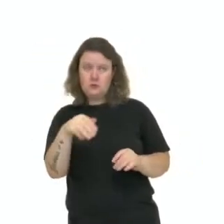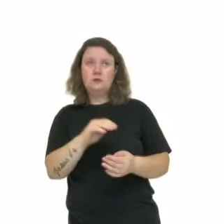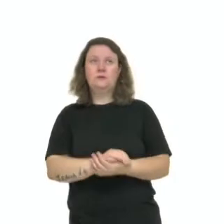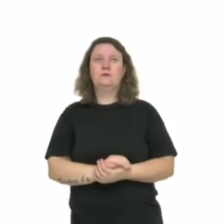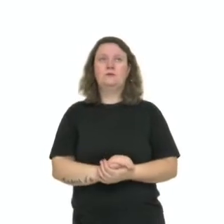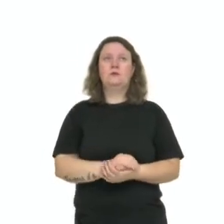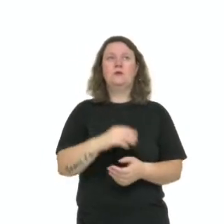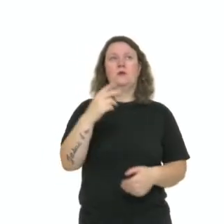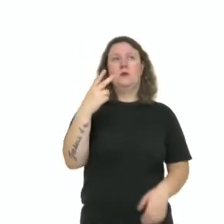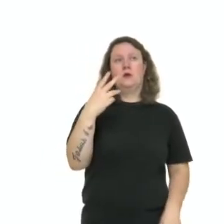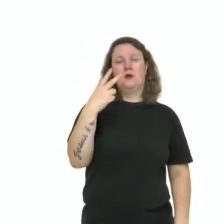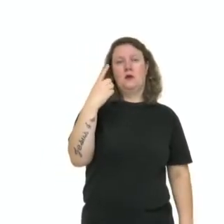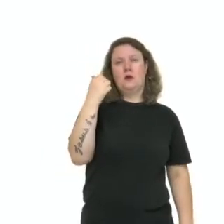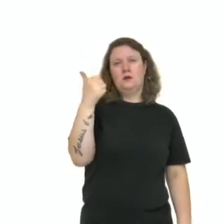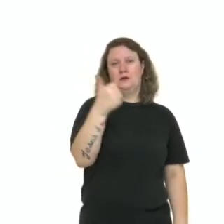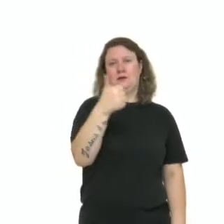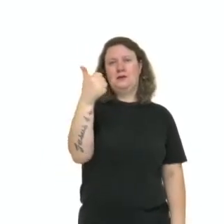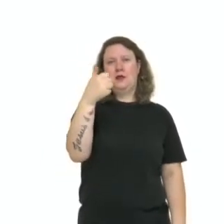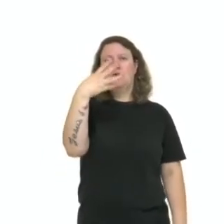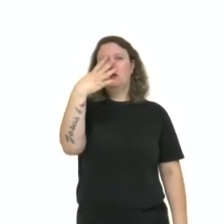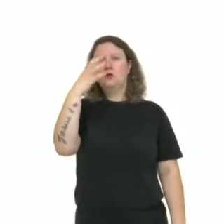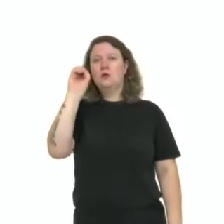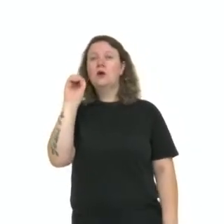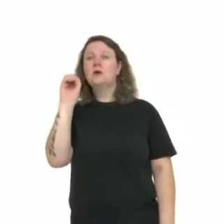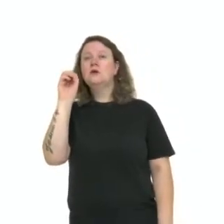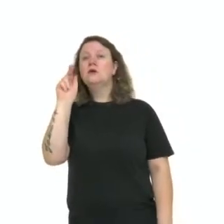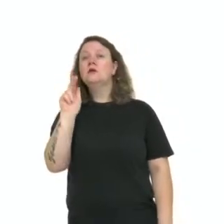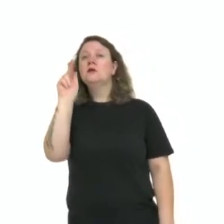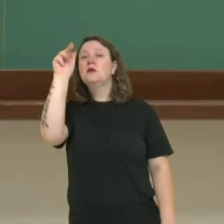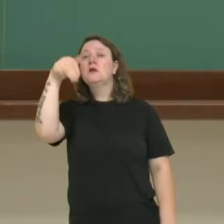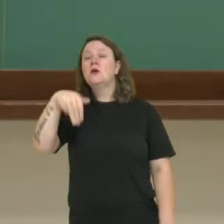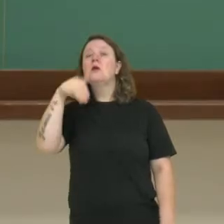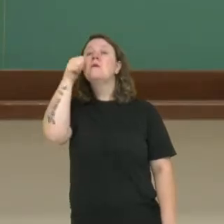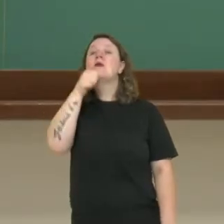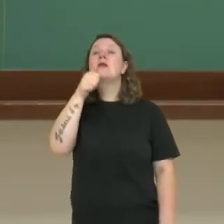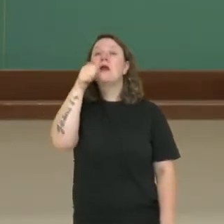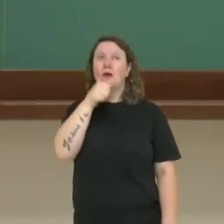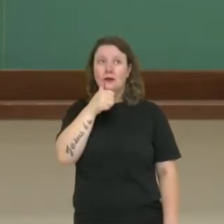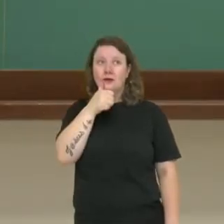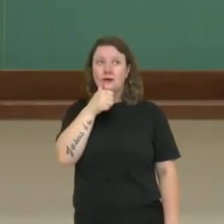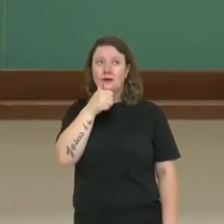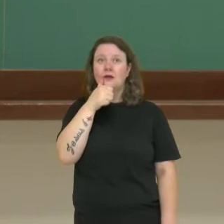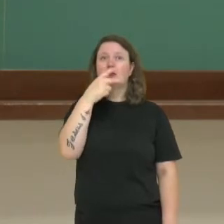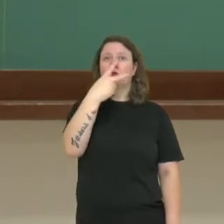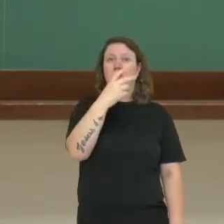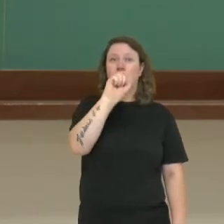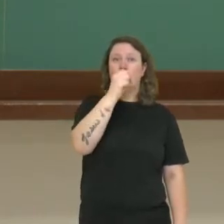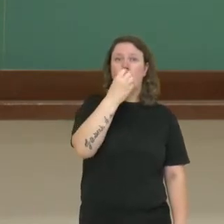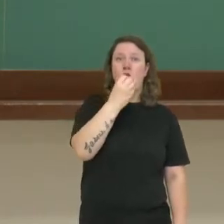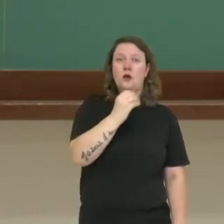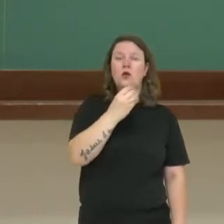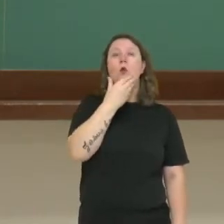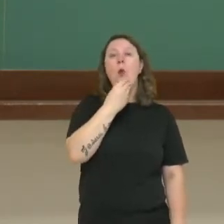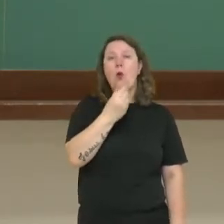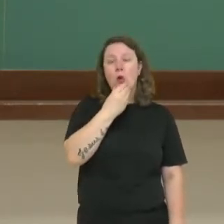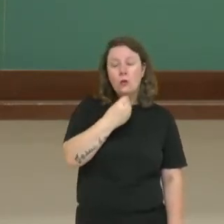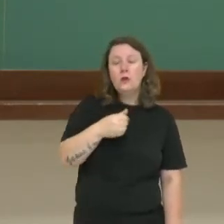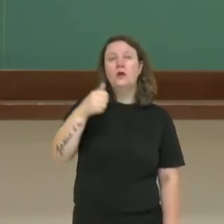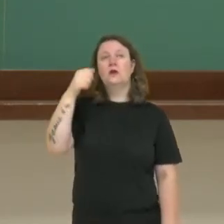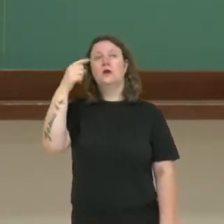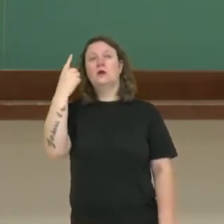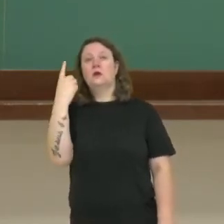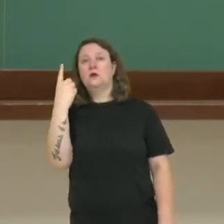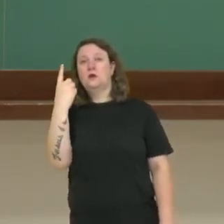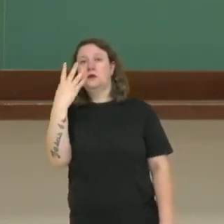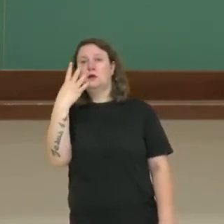de 140 km para as mulheres. Muito comum nas provas de estrada, inclusive, os